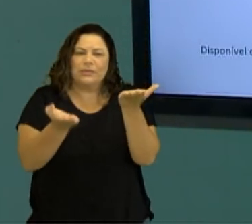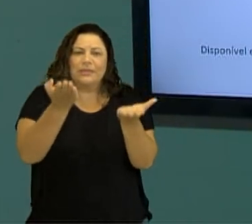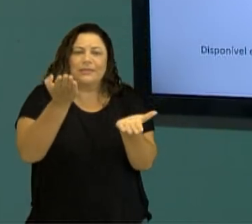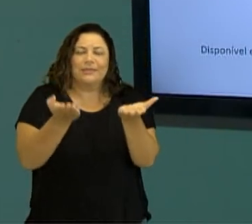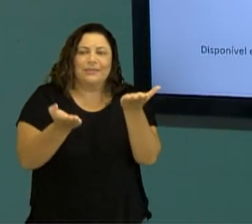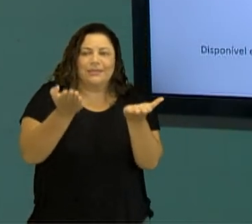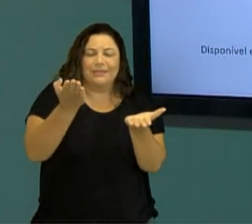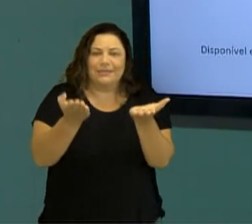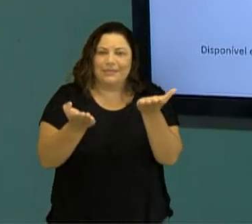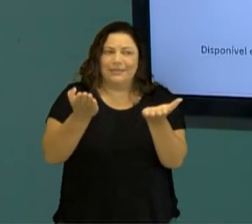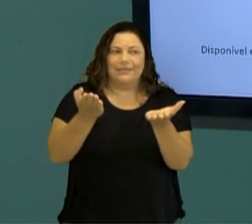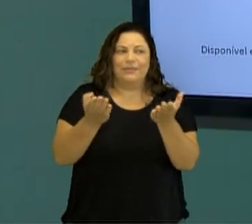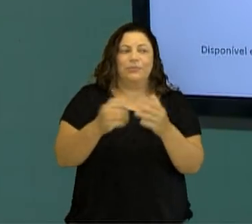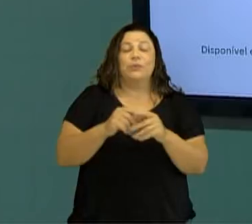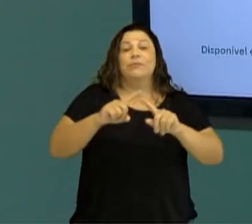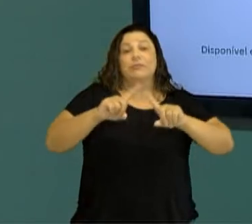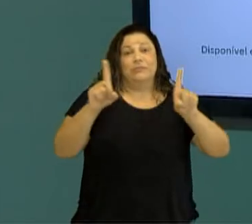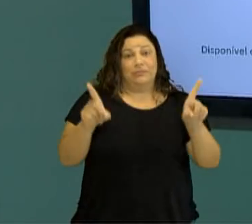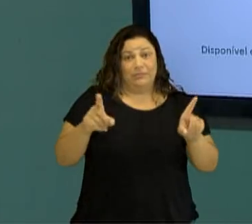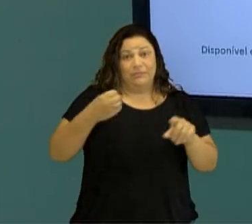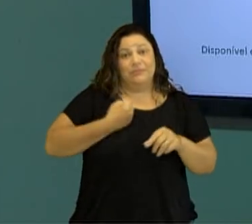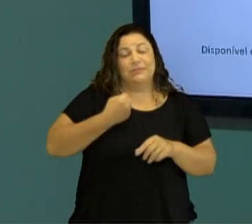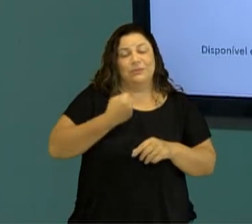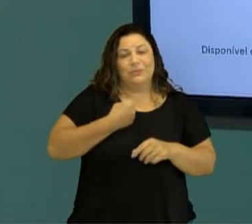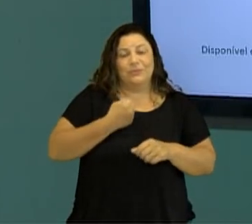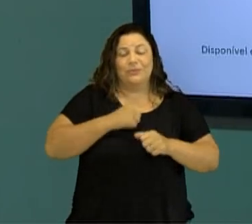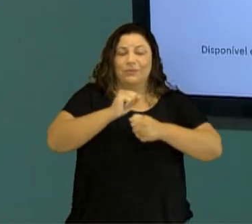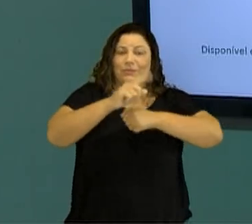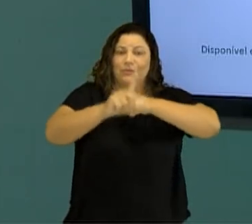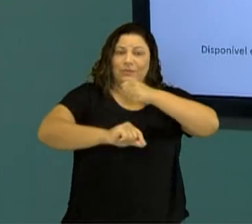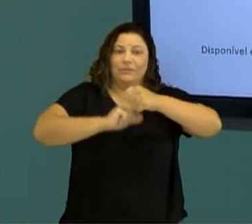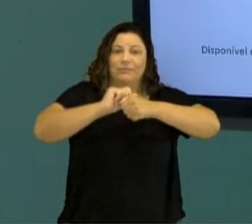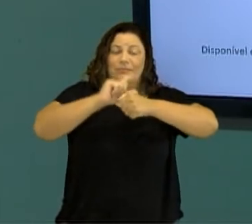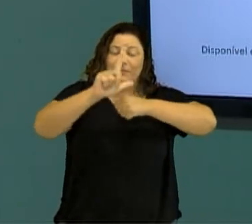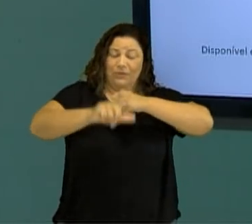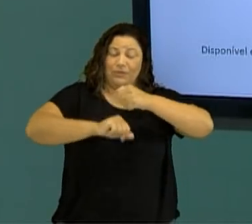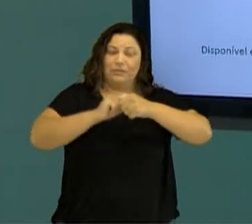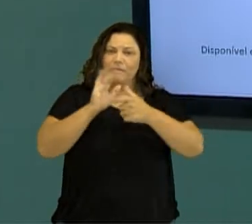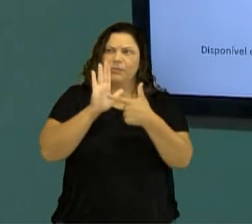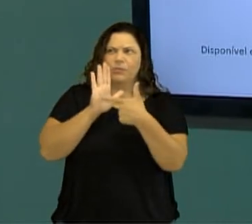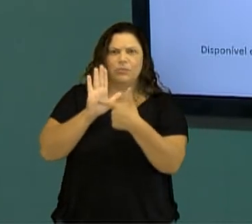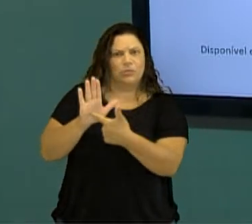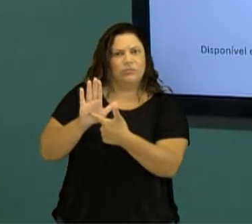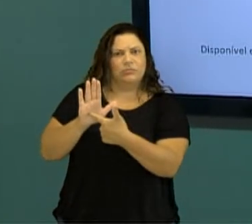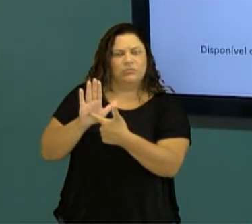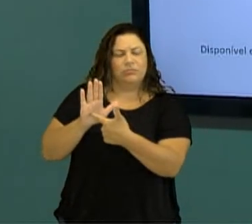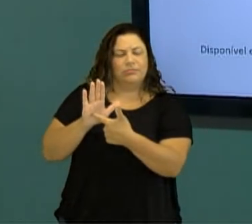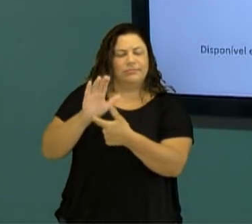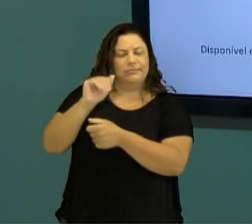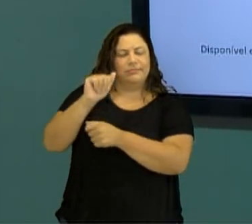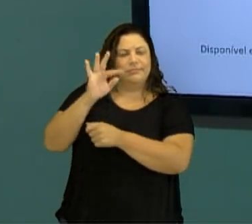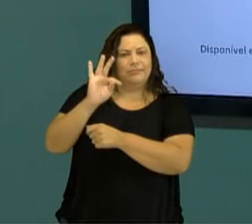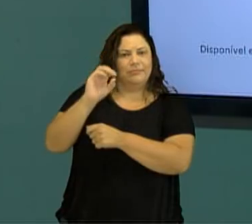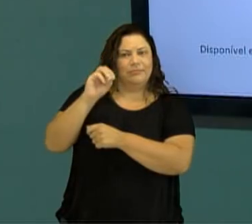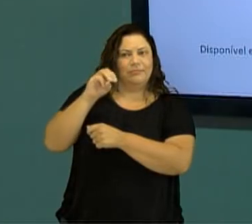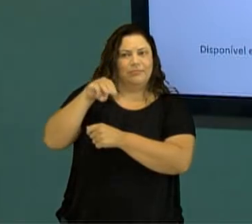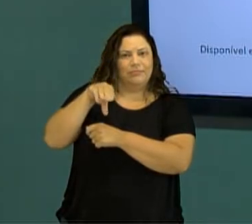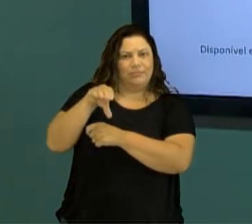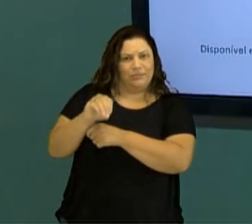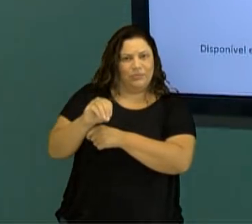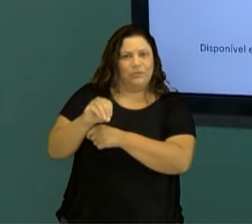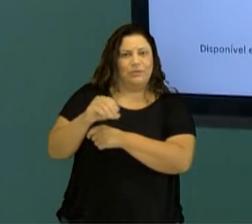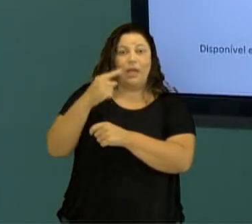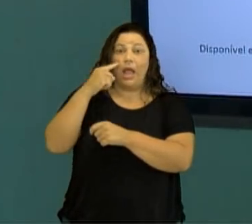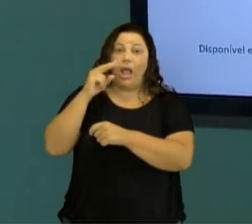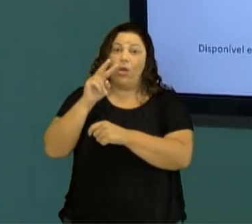falar. Mas o número atômico, ele também identifica o átomo. Agora vamos voltar ali para o nosso slide, para a